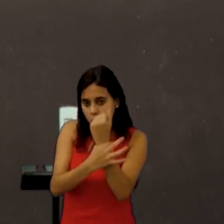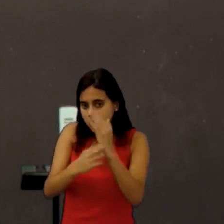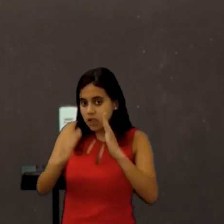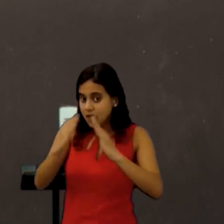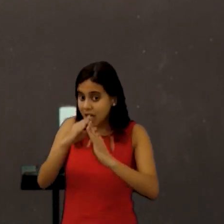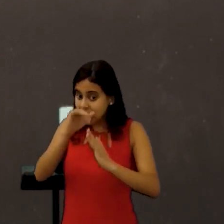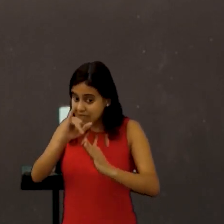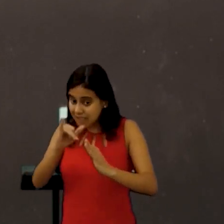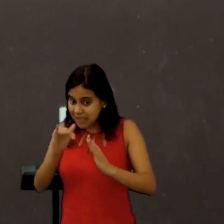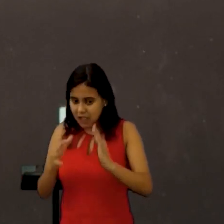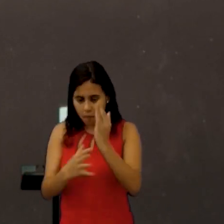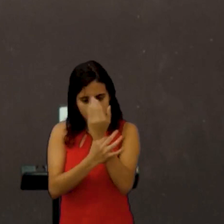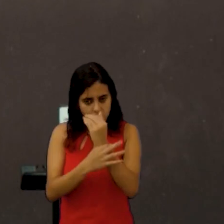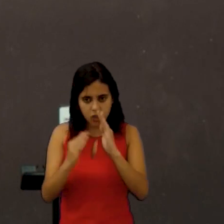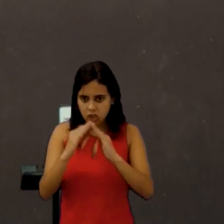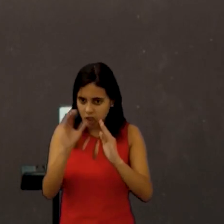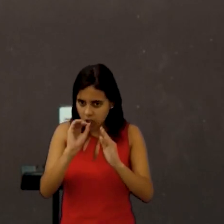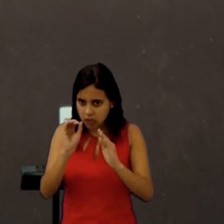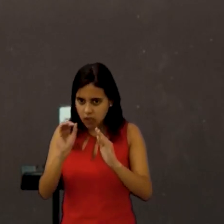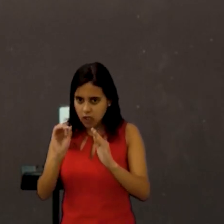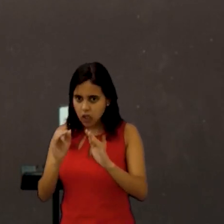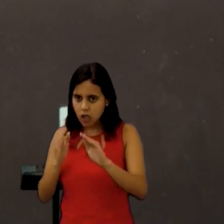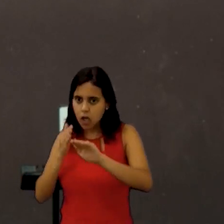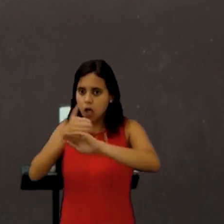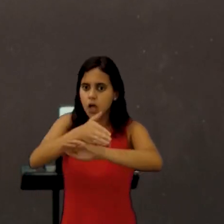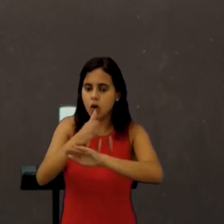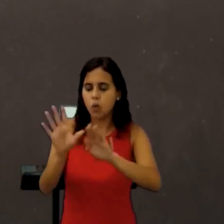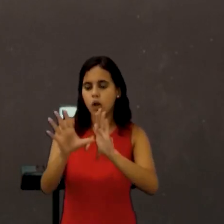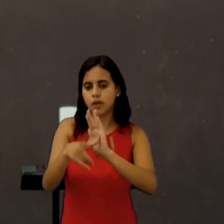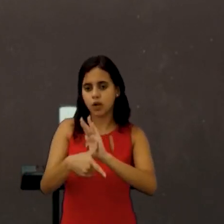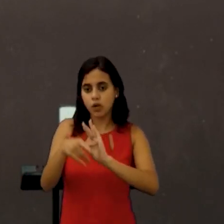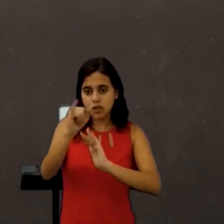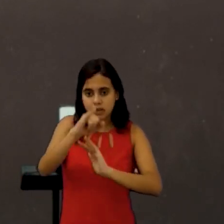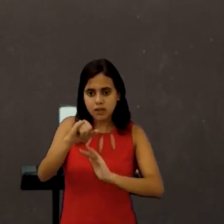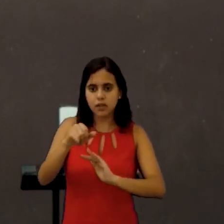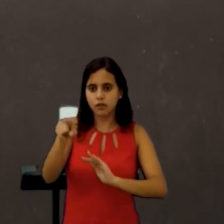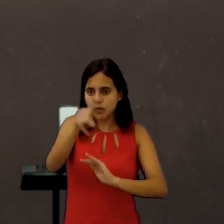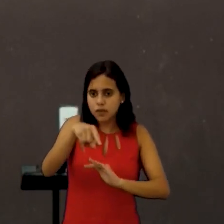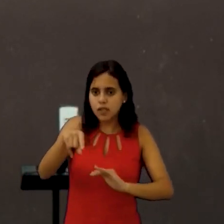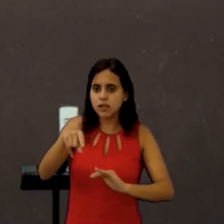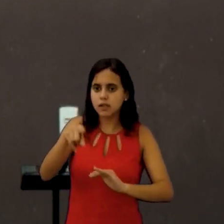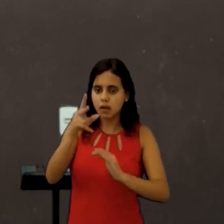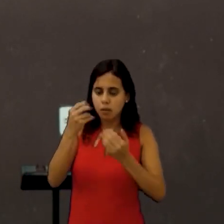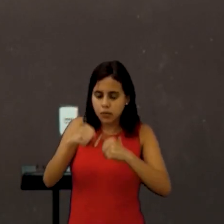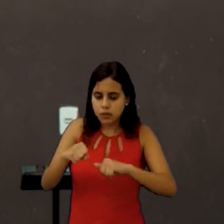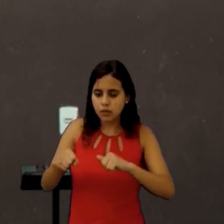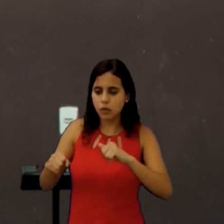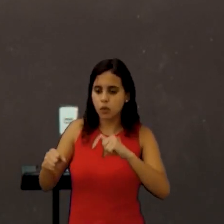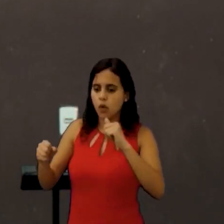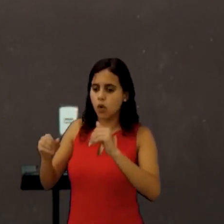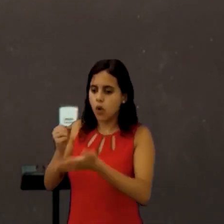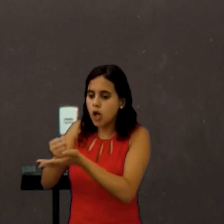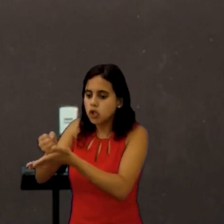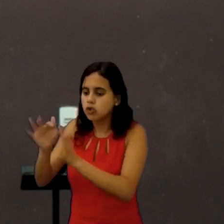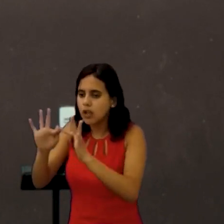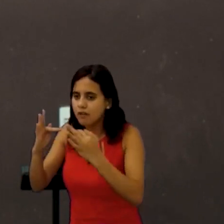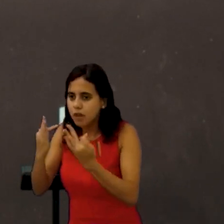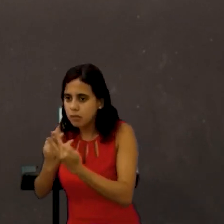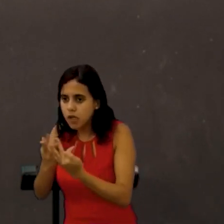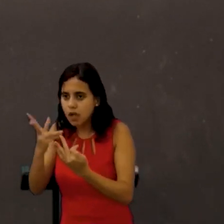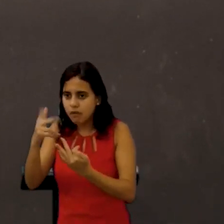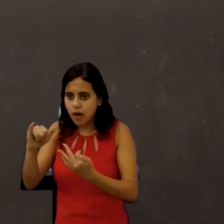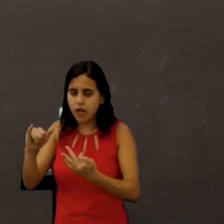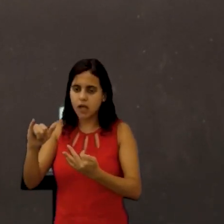vai entrar. Se você tiver a oportunidade de proteger sua família, vá para cima do camarada. É claro que se